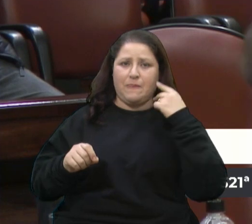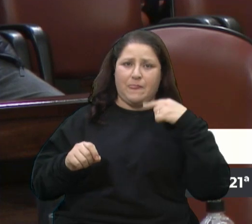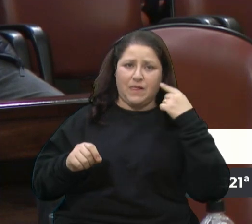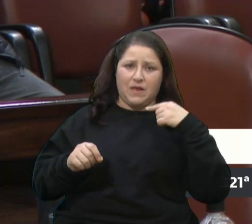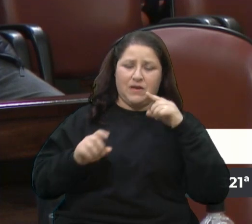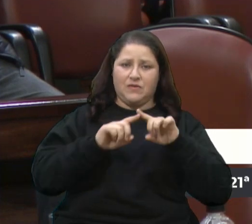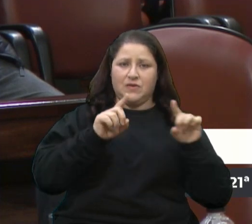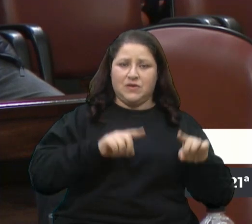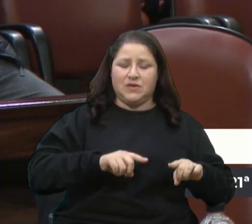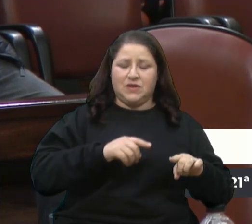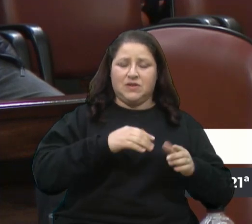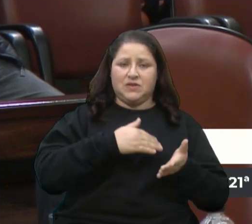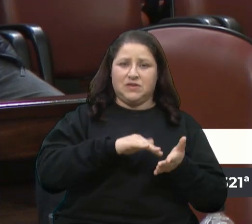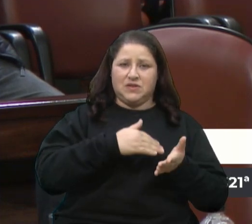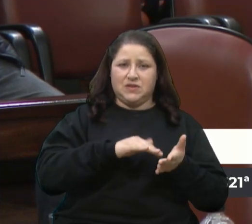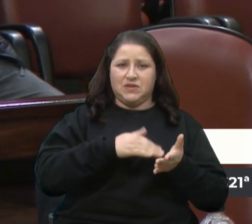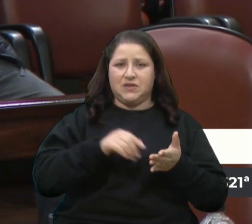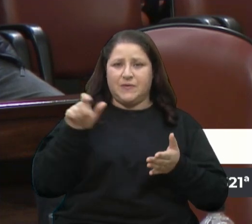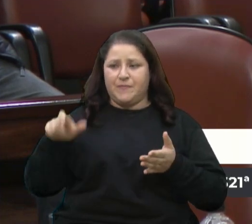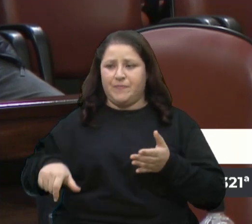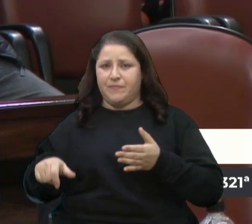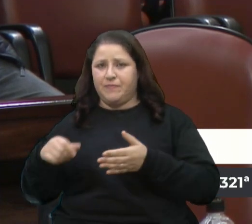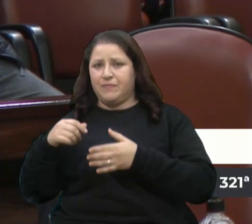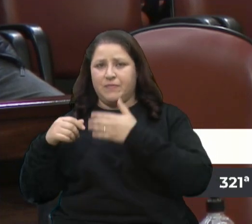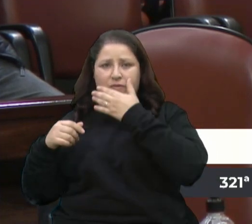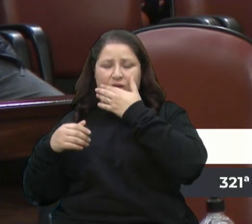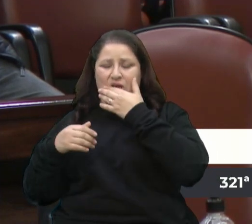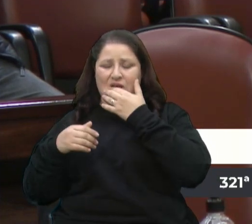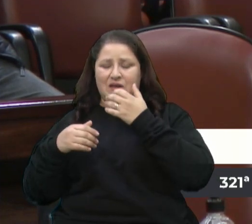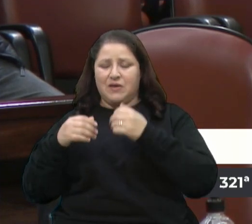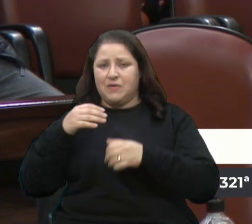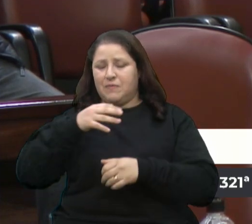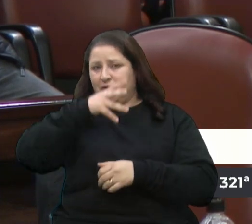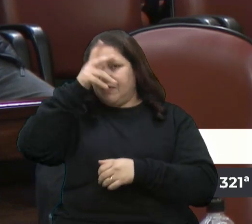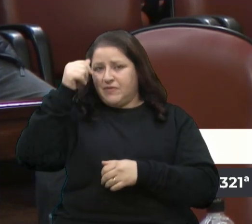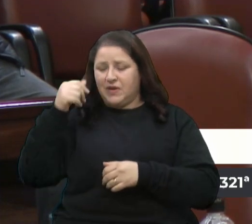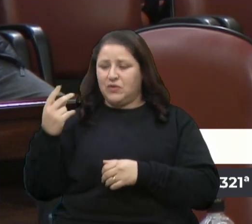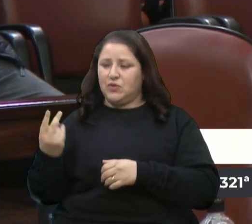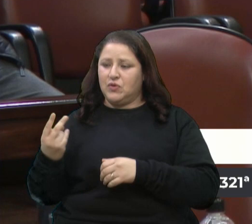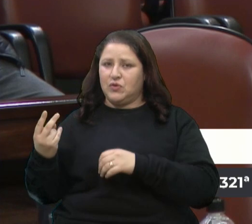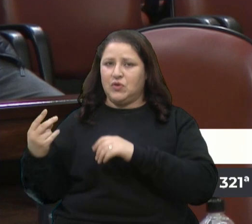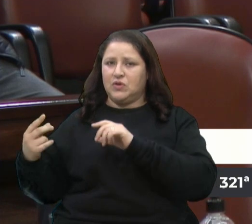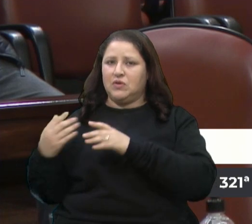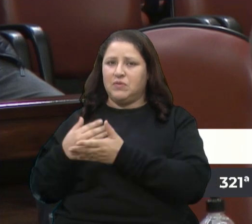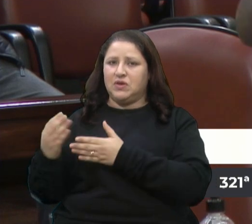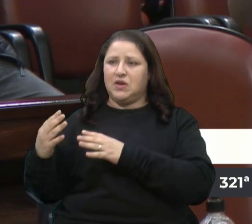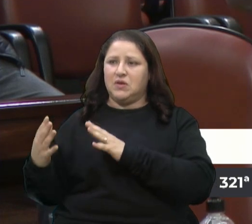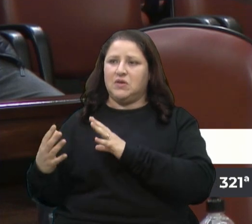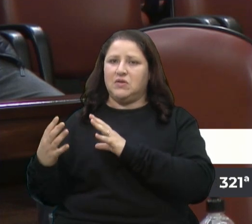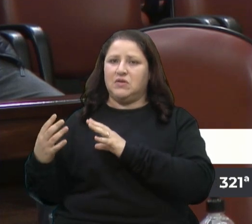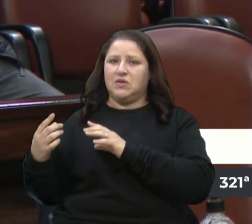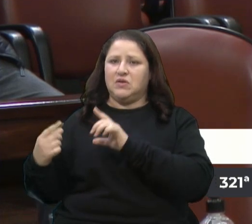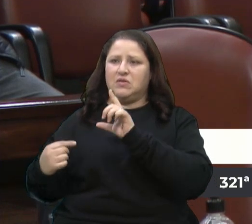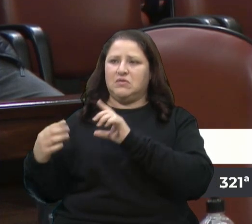da Secretaria do Trabalho do Governo do Estado. Começou a discutir e falar mal